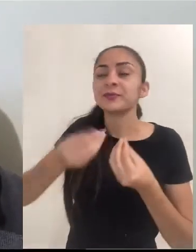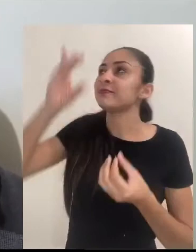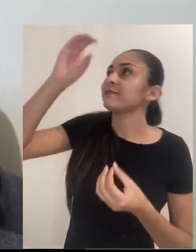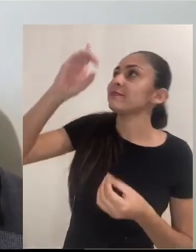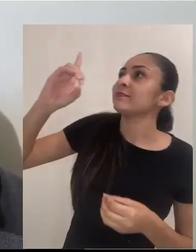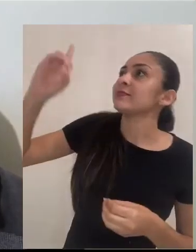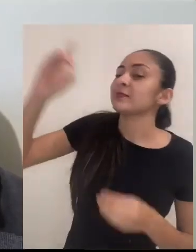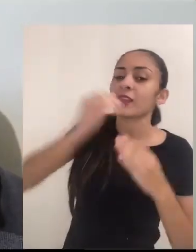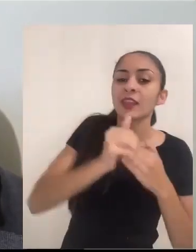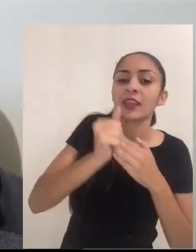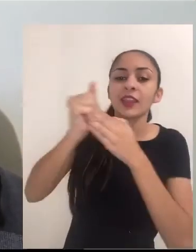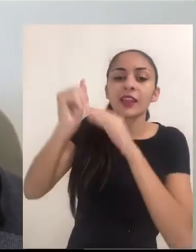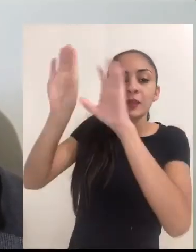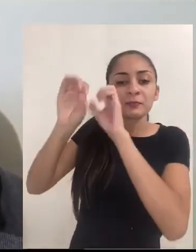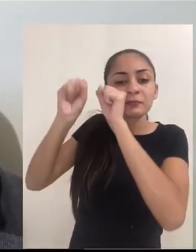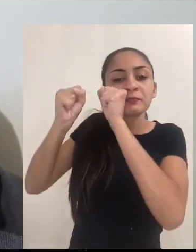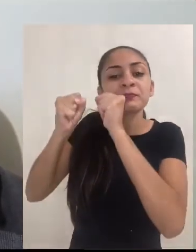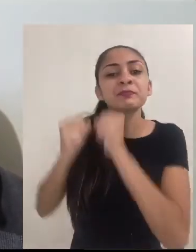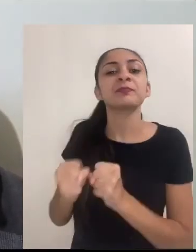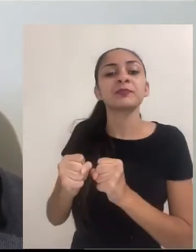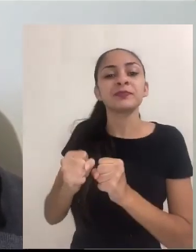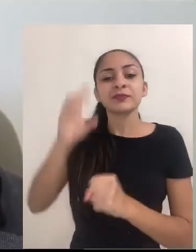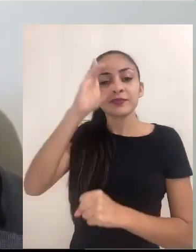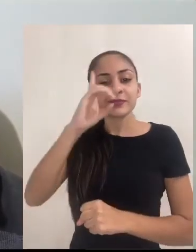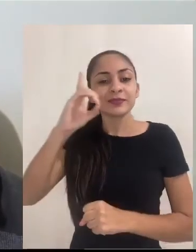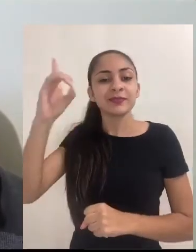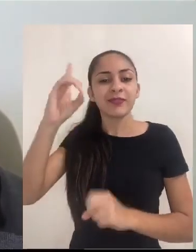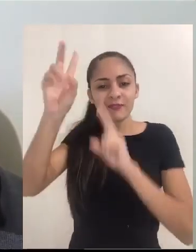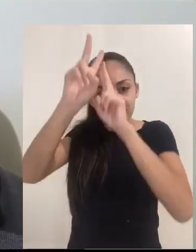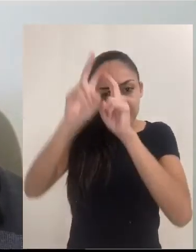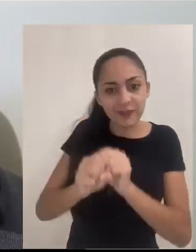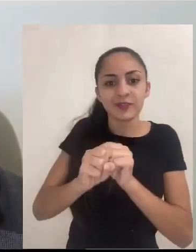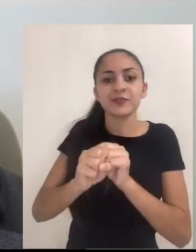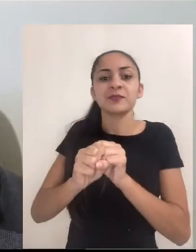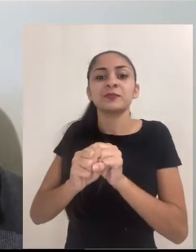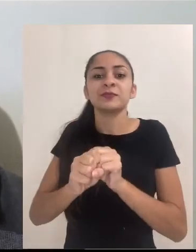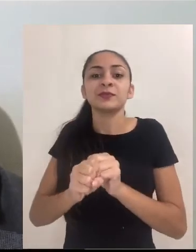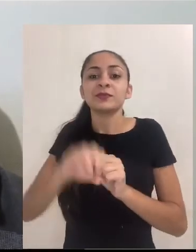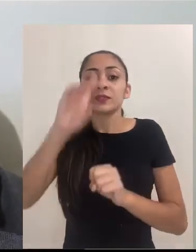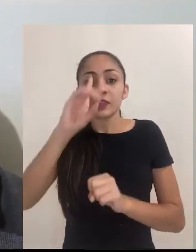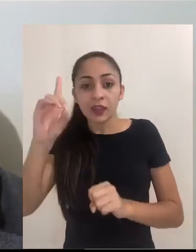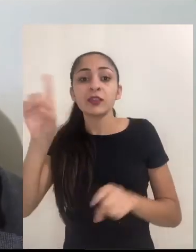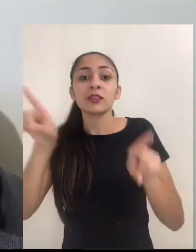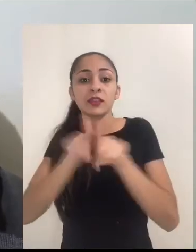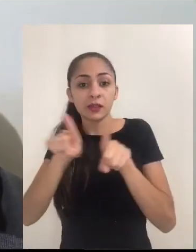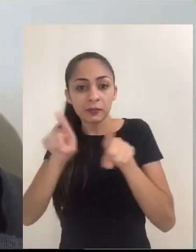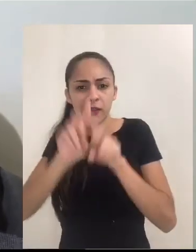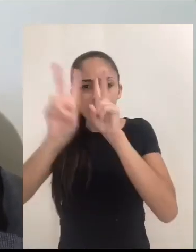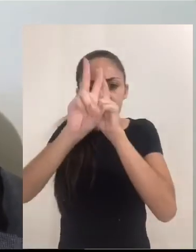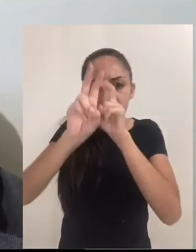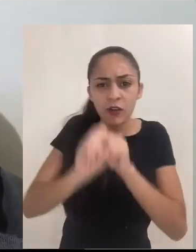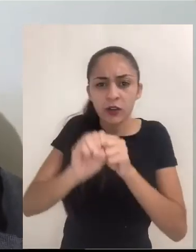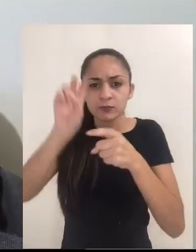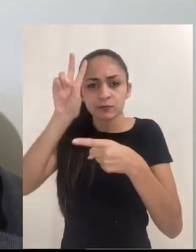guia, que Deus é o seu poder, que Deus é o seu escudo, que Deus é a sua força. Que Deus seja o seu escudo, a sua força,